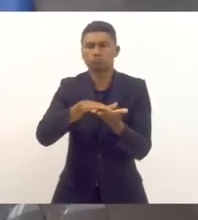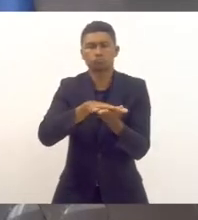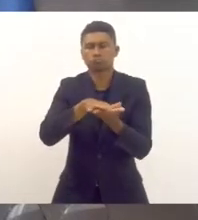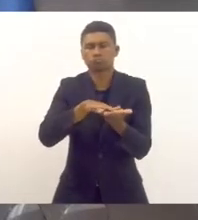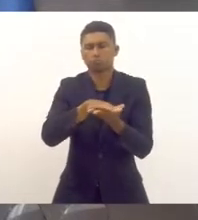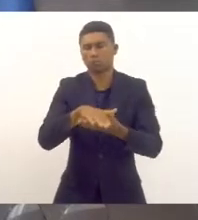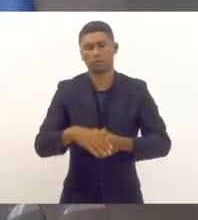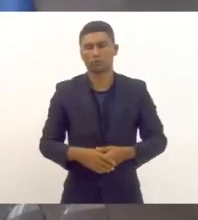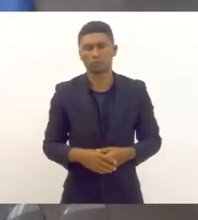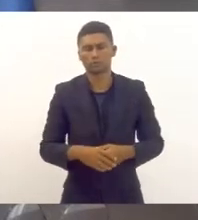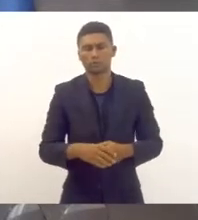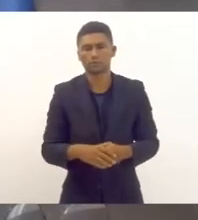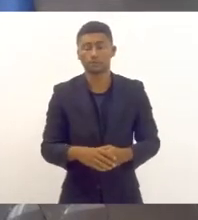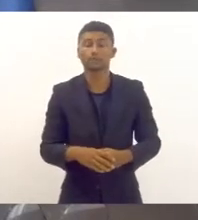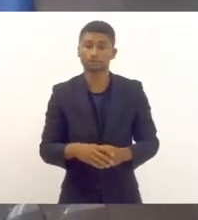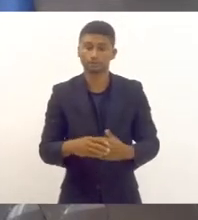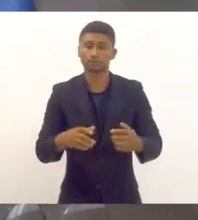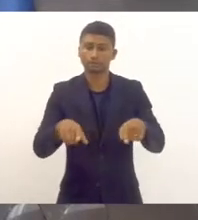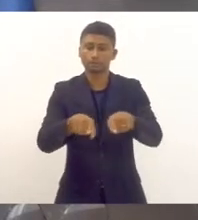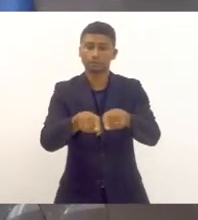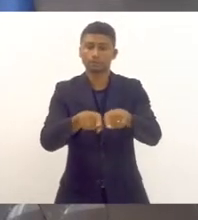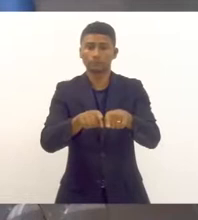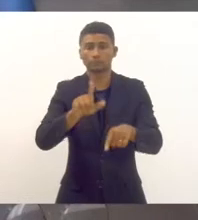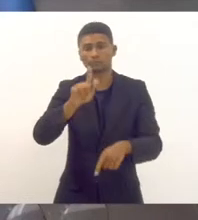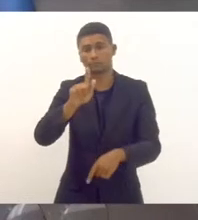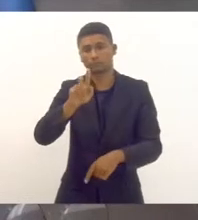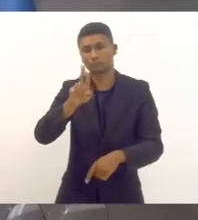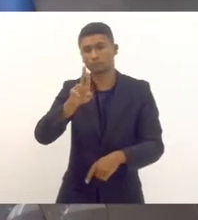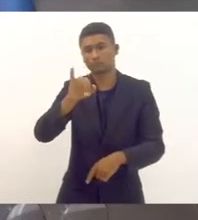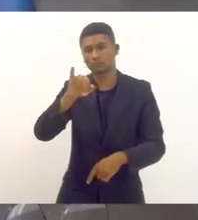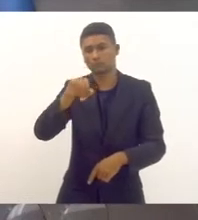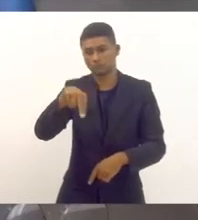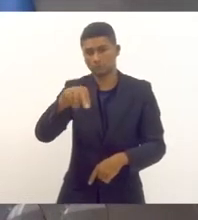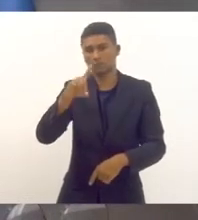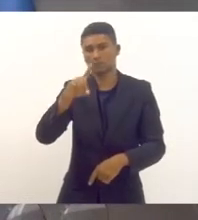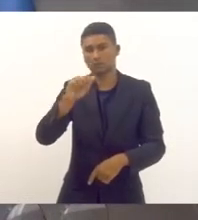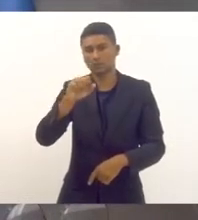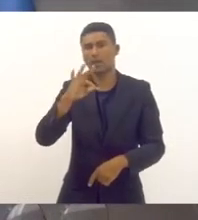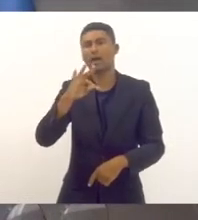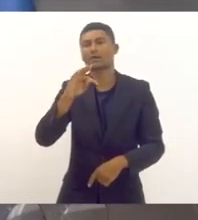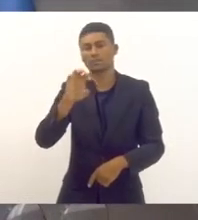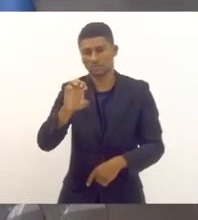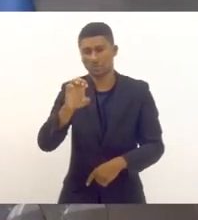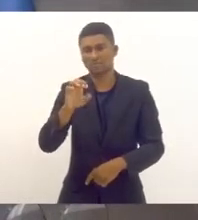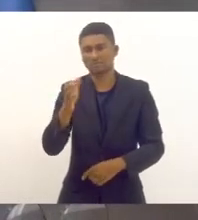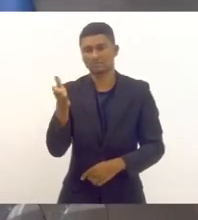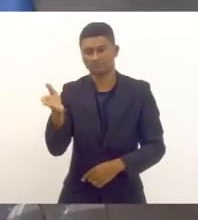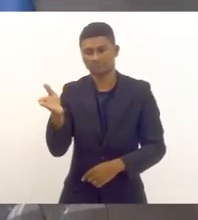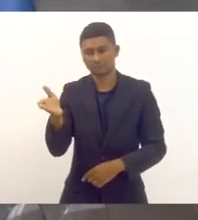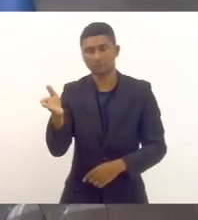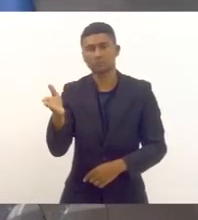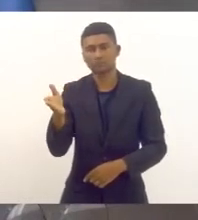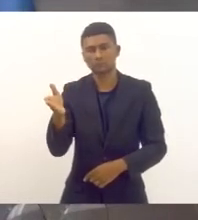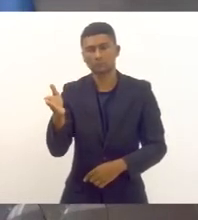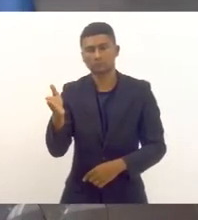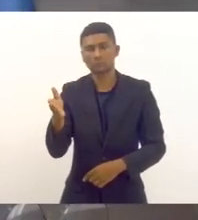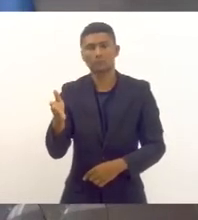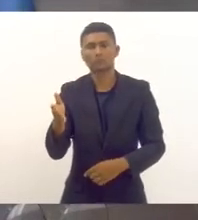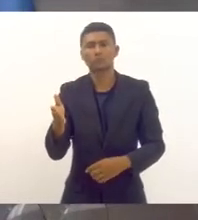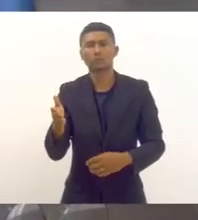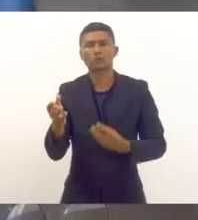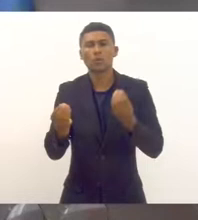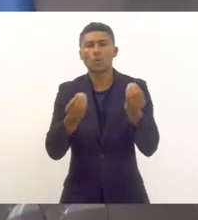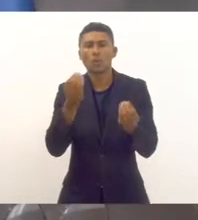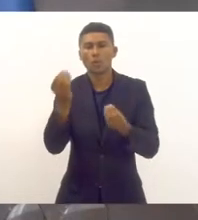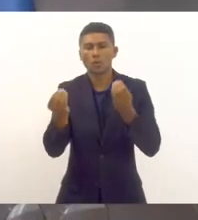guindaste, ele através até a sua... seu local de destino, da sua origem até o seu destino, ele